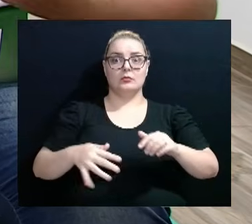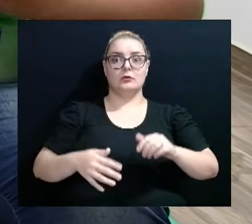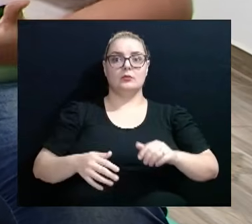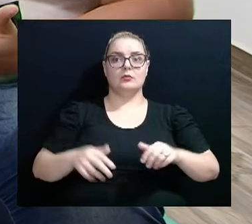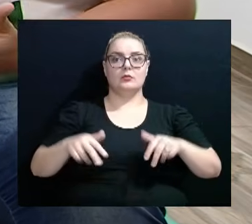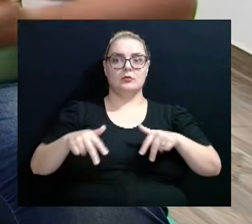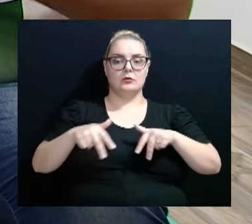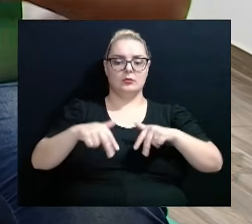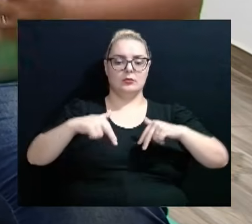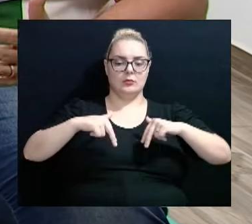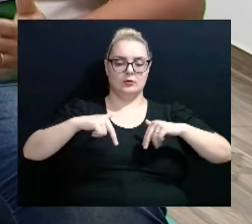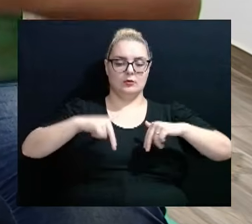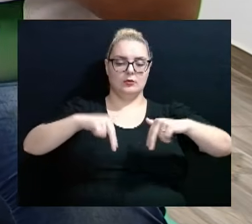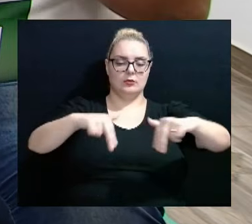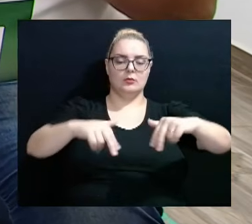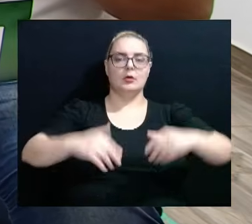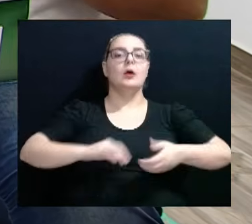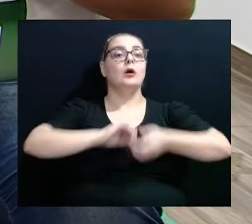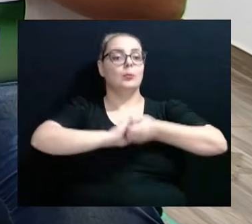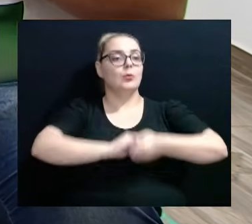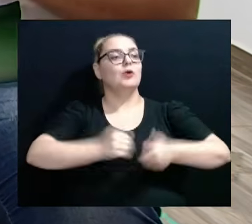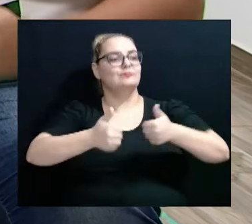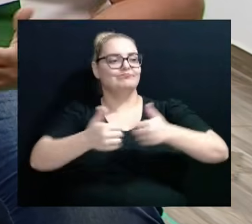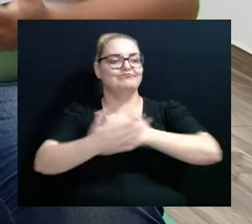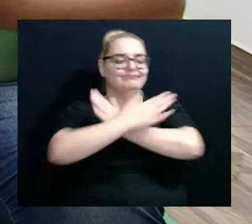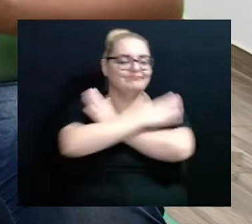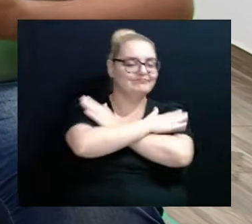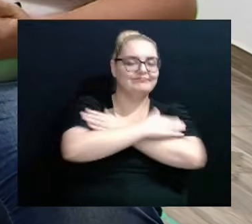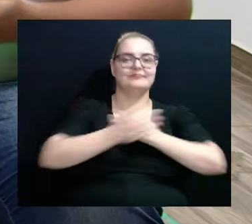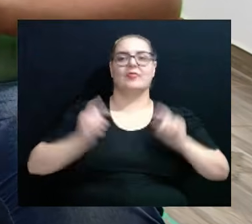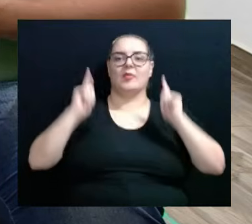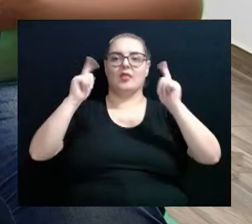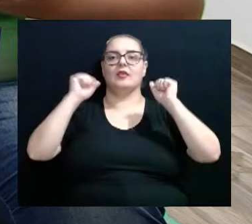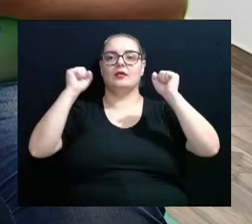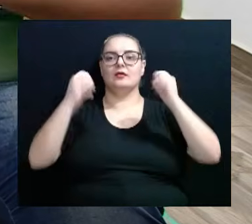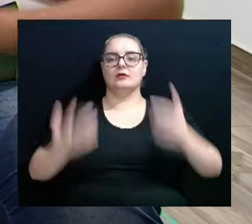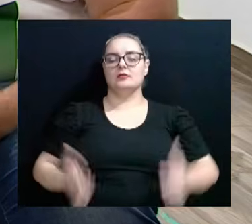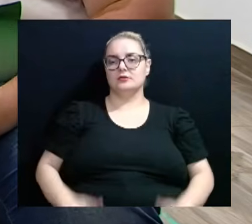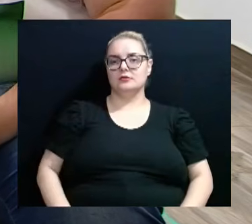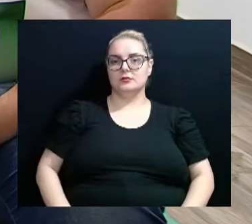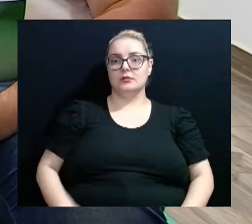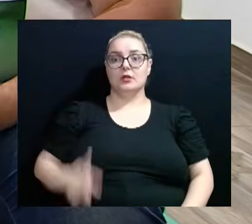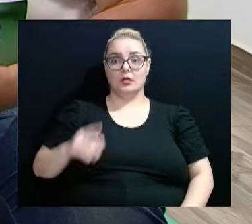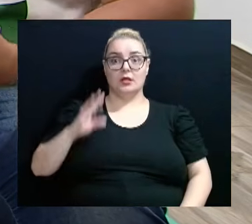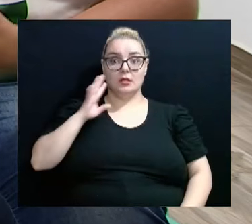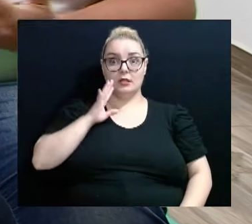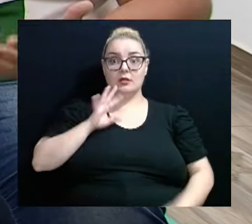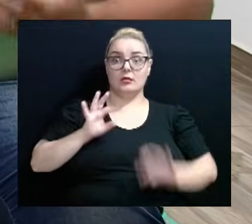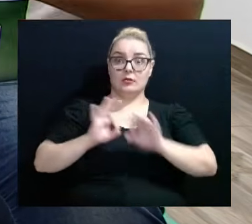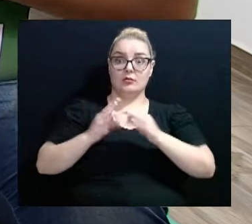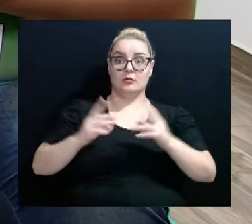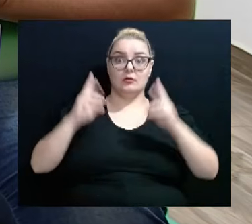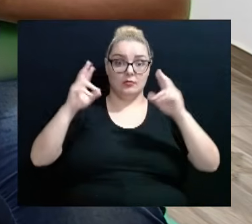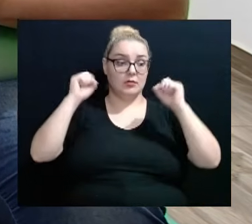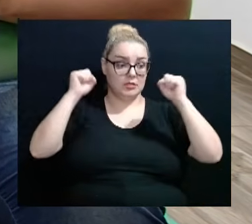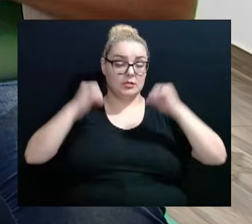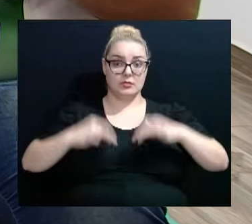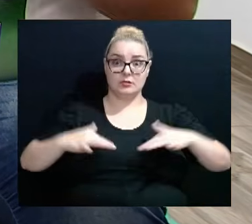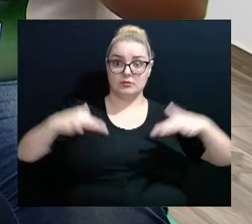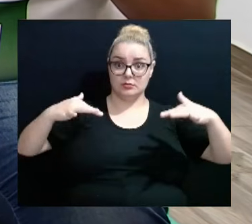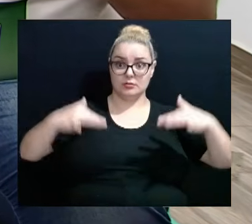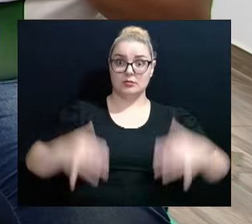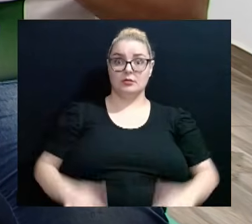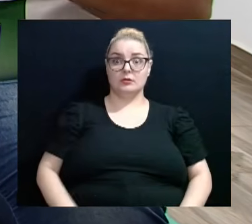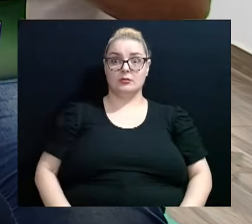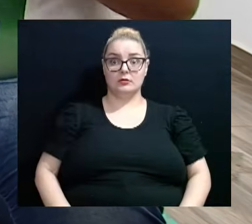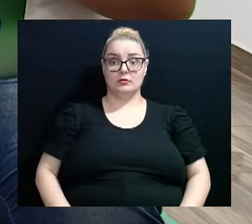um se atraca com o outro, só que no final do jogo nós fazemos uma fileira, cada um se cumprimenta, tem a confraternização. É interessante